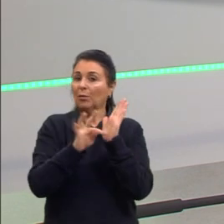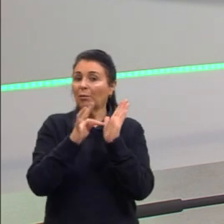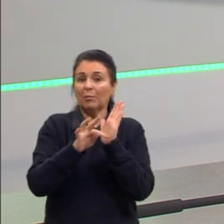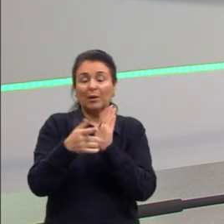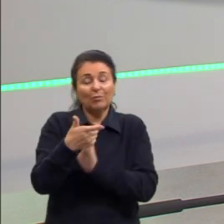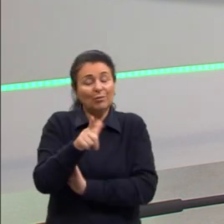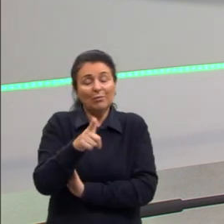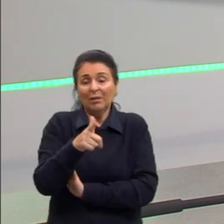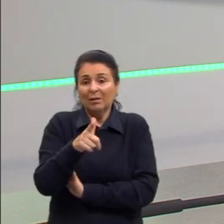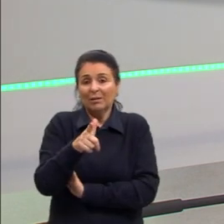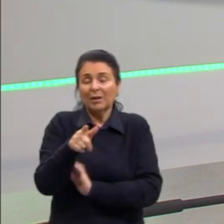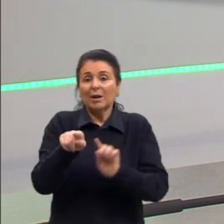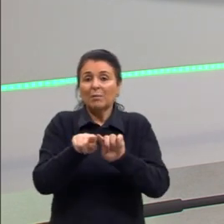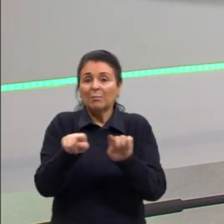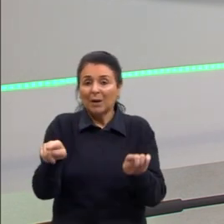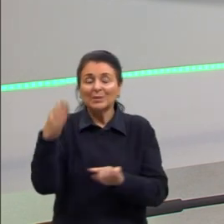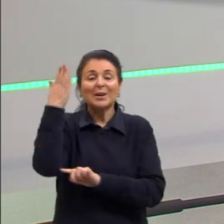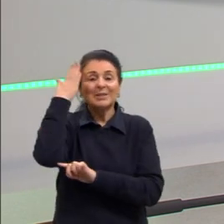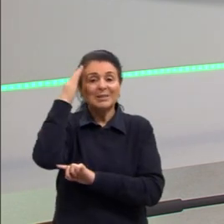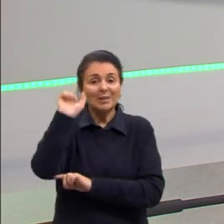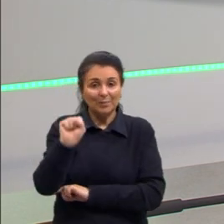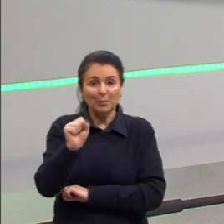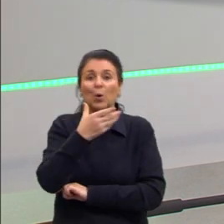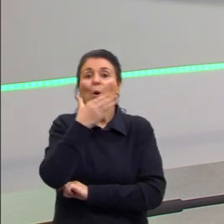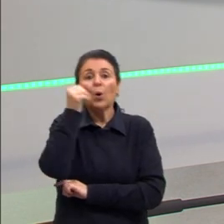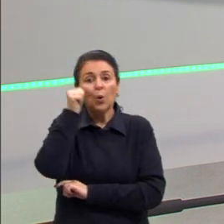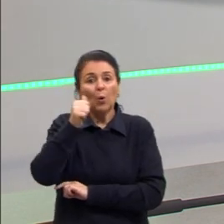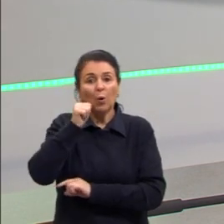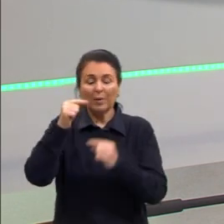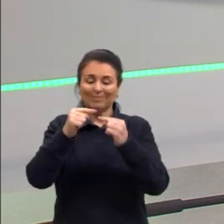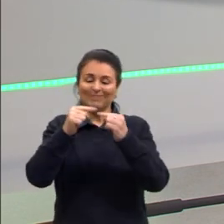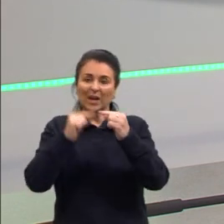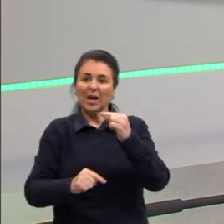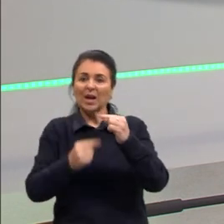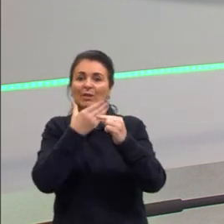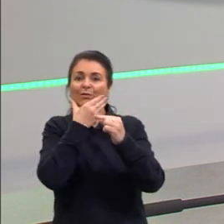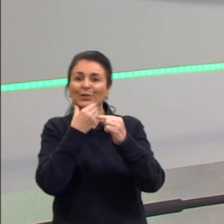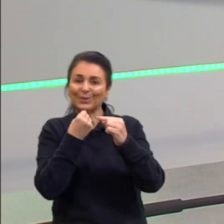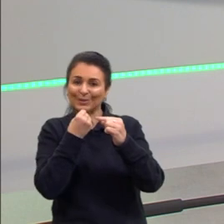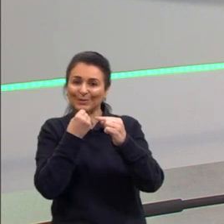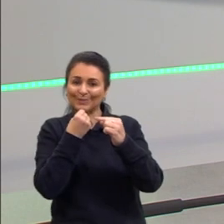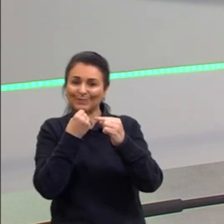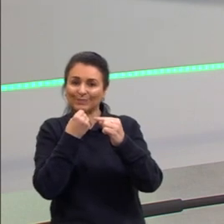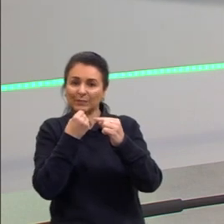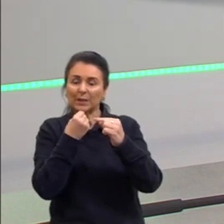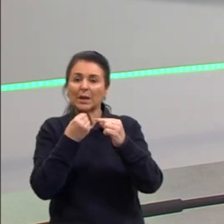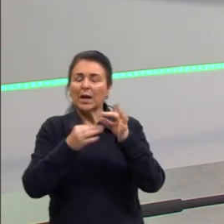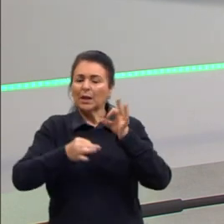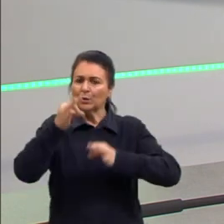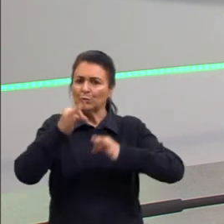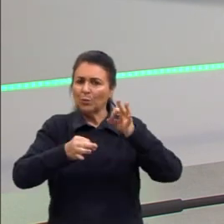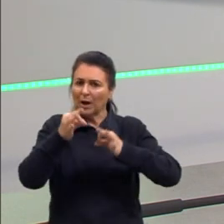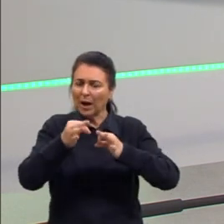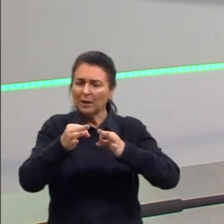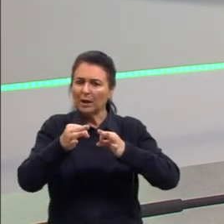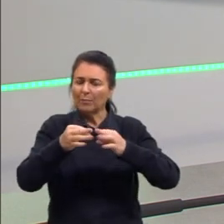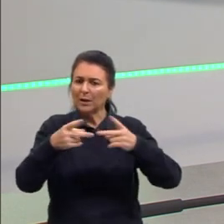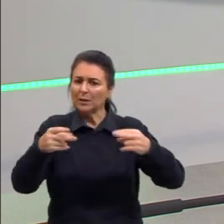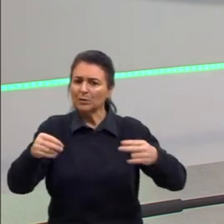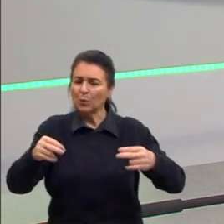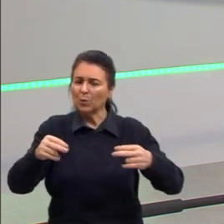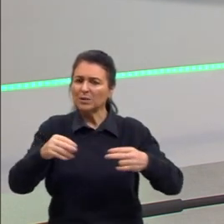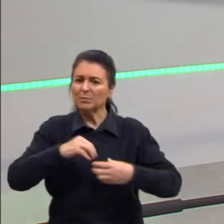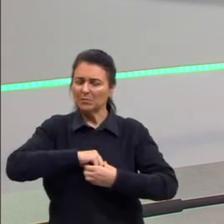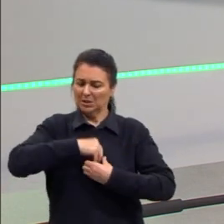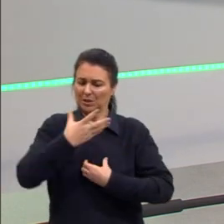uma mudança porém né sabemos que ainda mulher é tratada como inferior ao homem em muitos casos ela é julgada por suas atitudes e